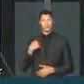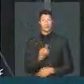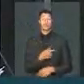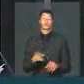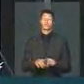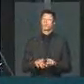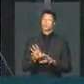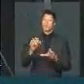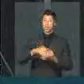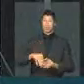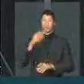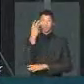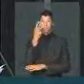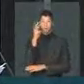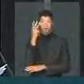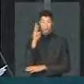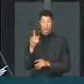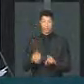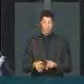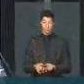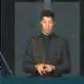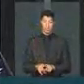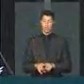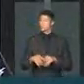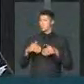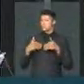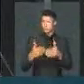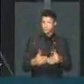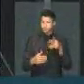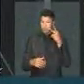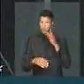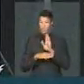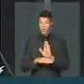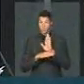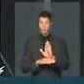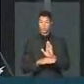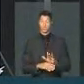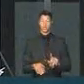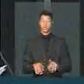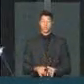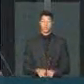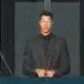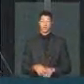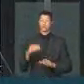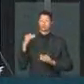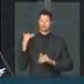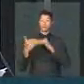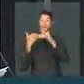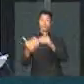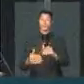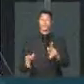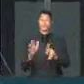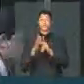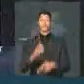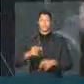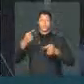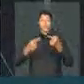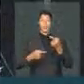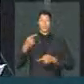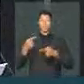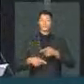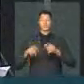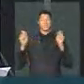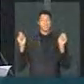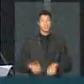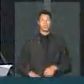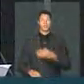estamos lá dentro do Maranhão, deputado, correndo para ajudar nesse desenvolvimento nas políticas tão